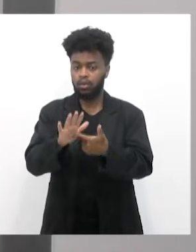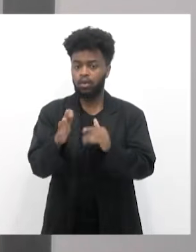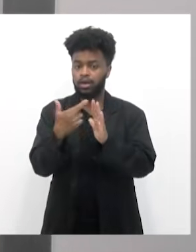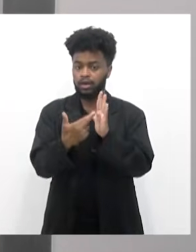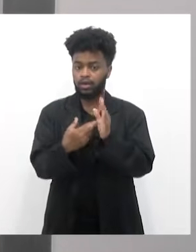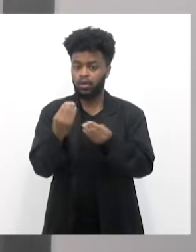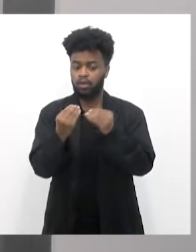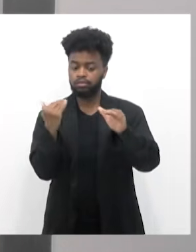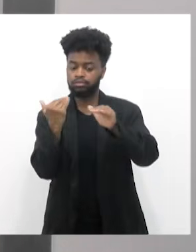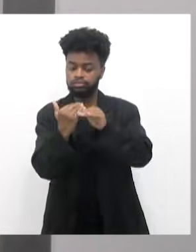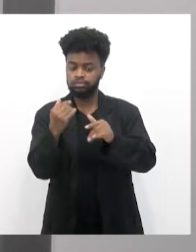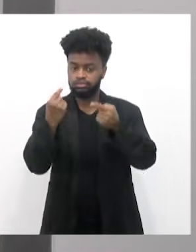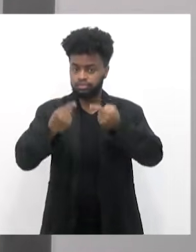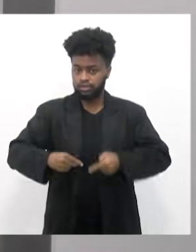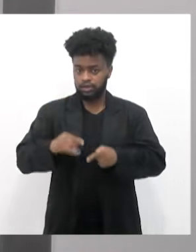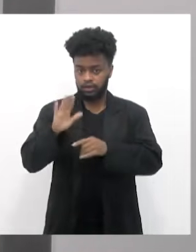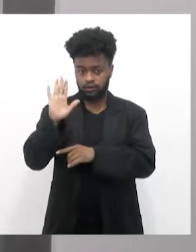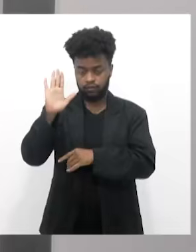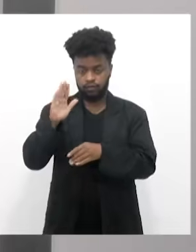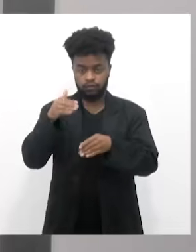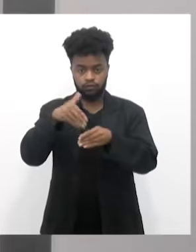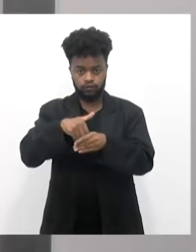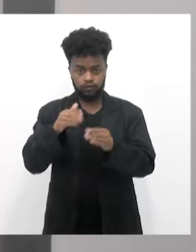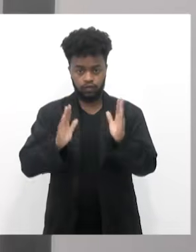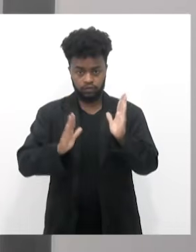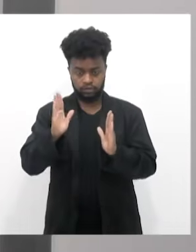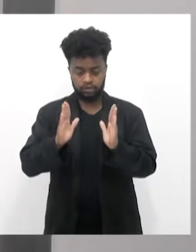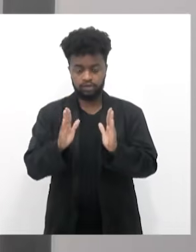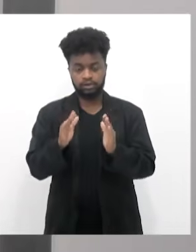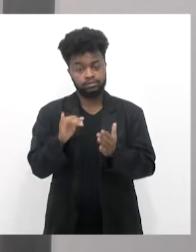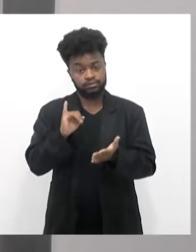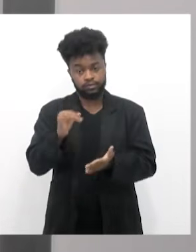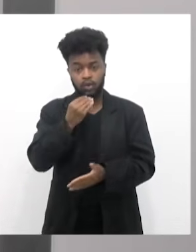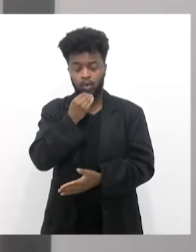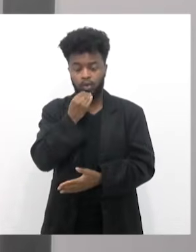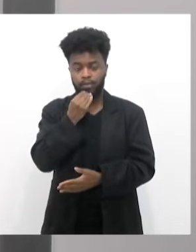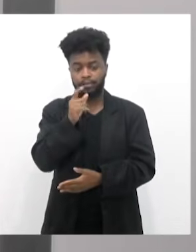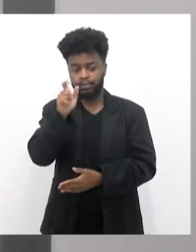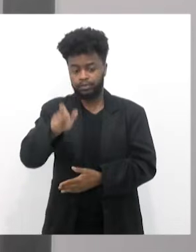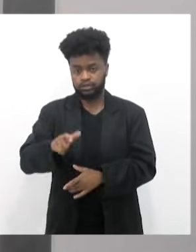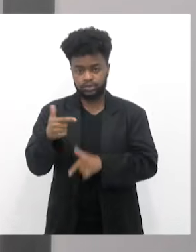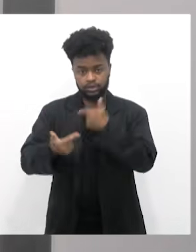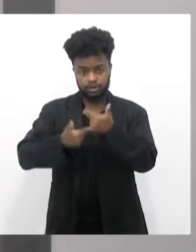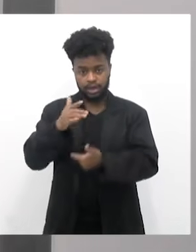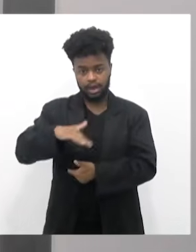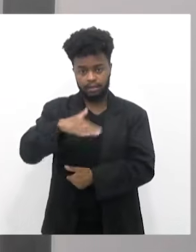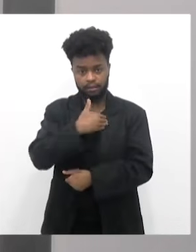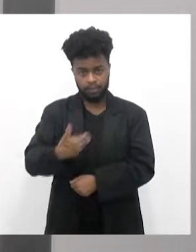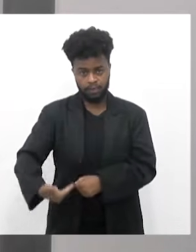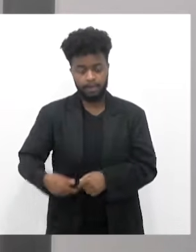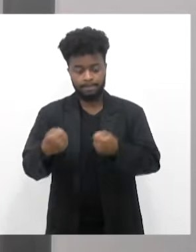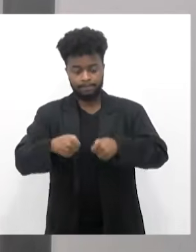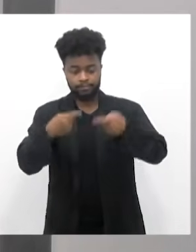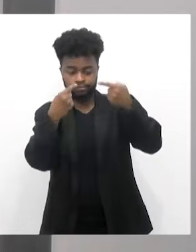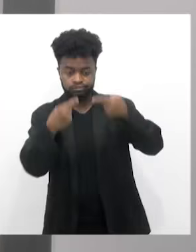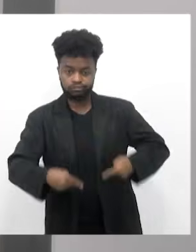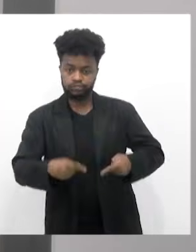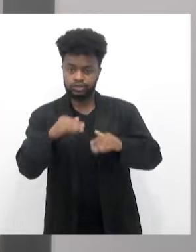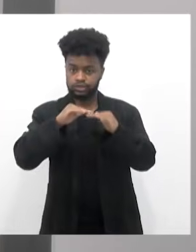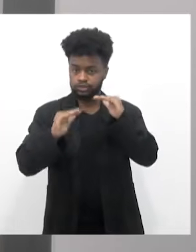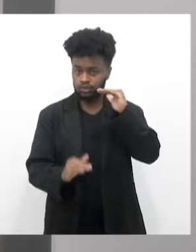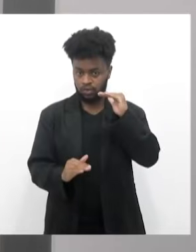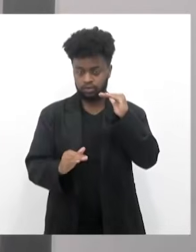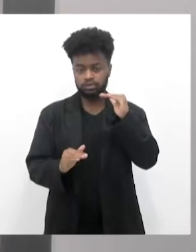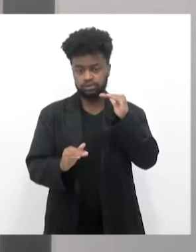disputa eleitoral, é óbvio, alguém que esteja exercendo a função pública vai competir em desigualdade